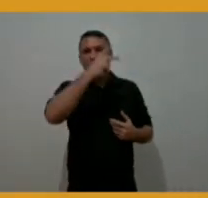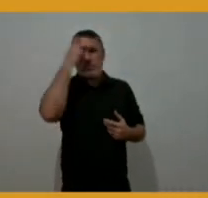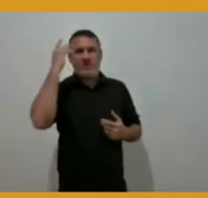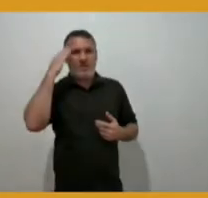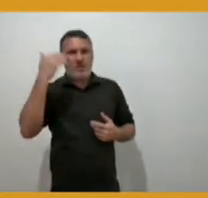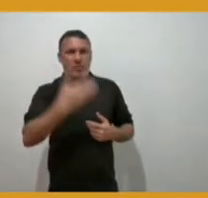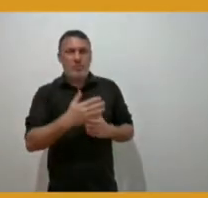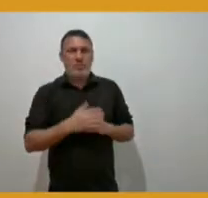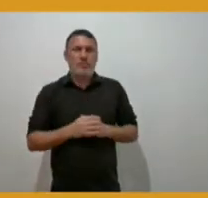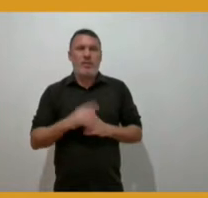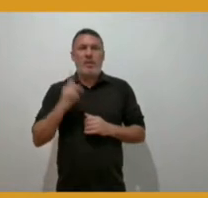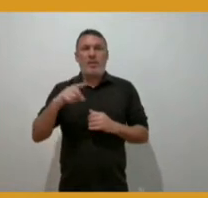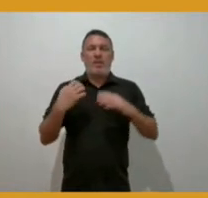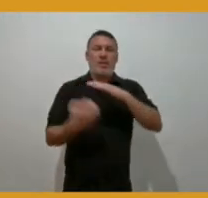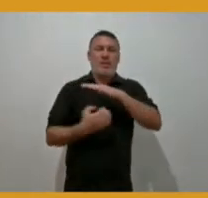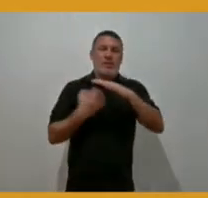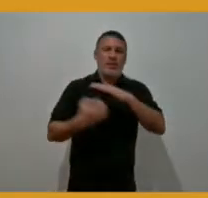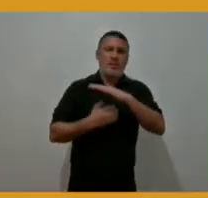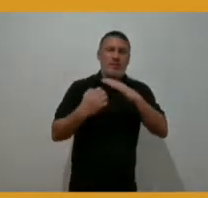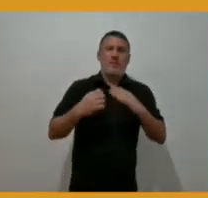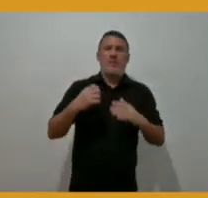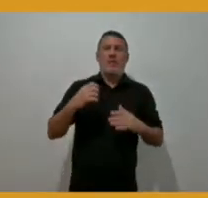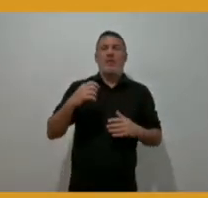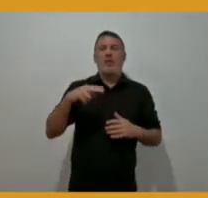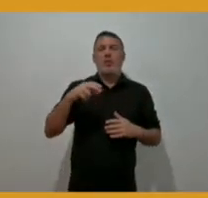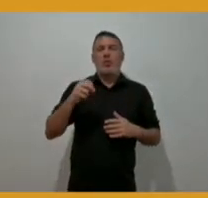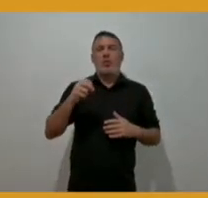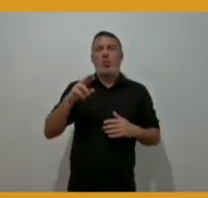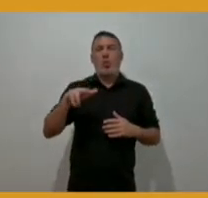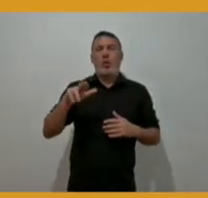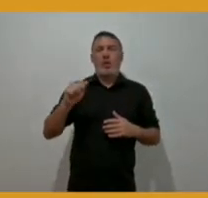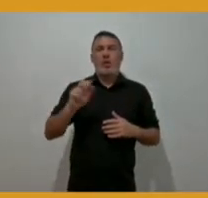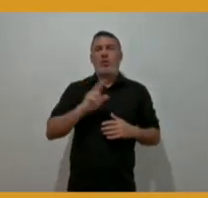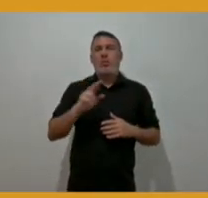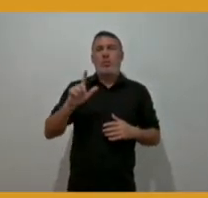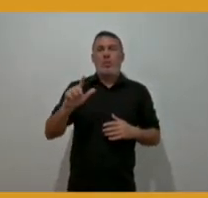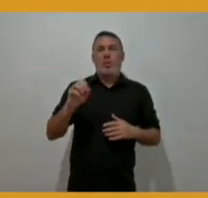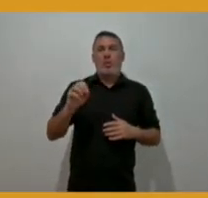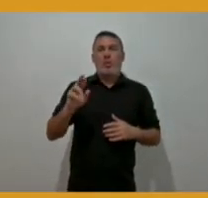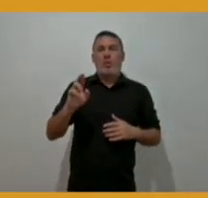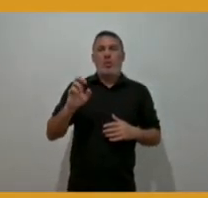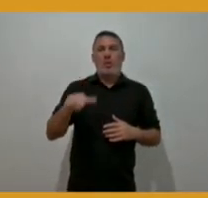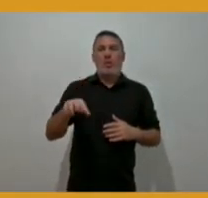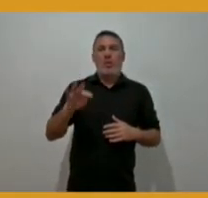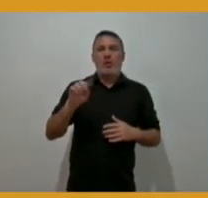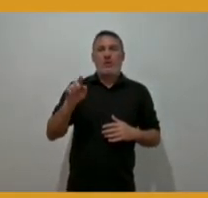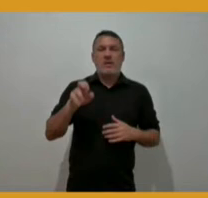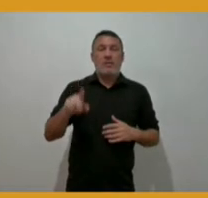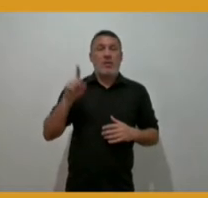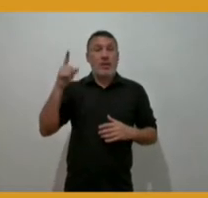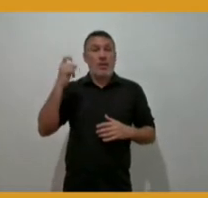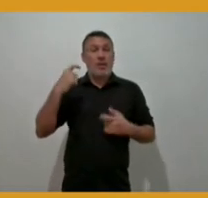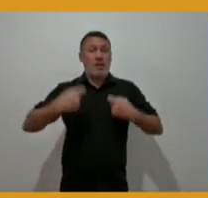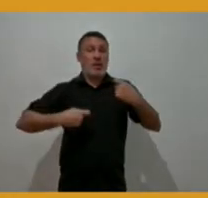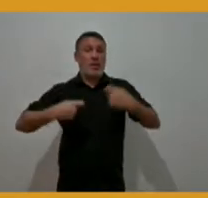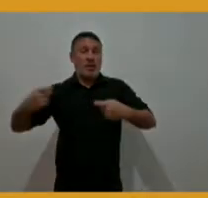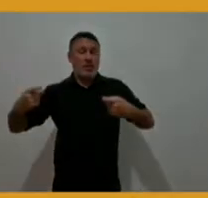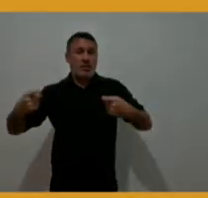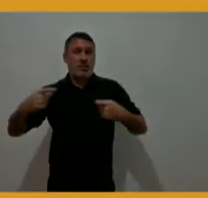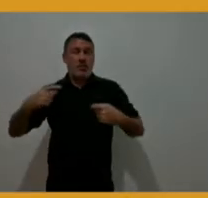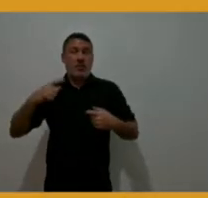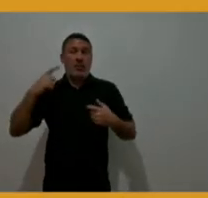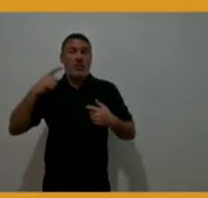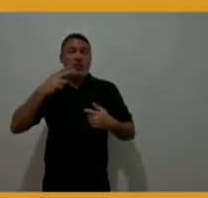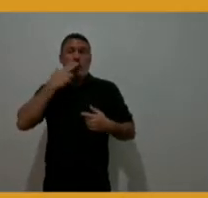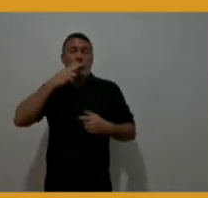empresário norueguês Erling Lorenz. Após combater o exército nazista em seu país na Segunda Guerra